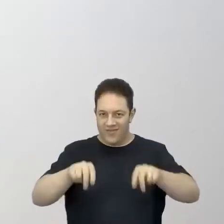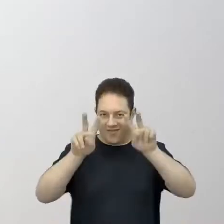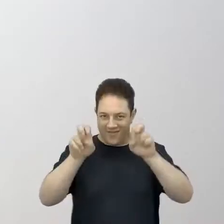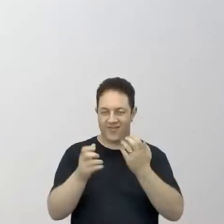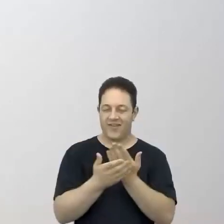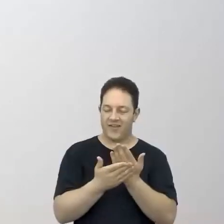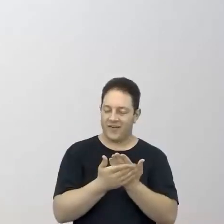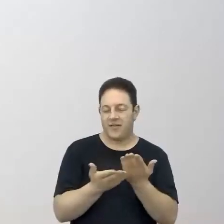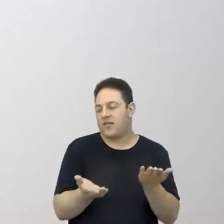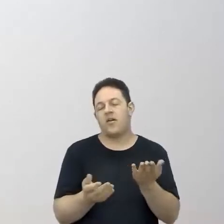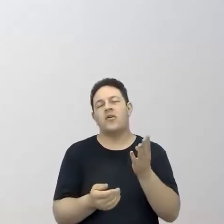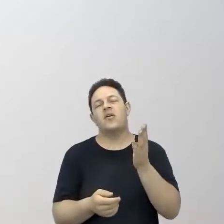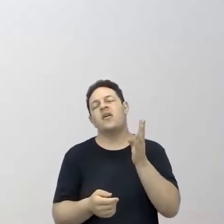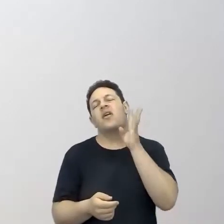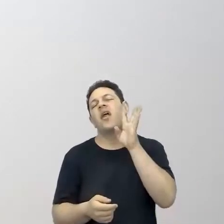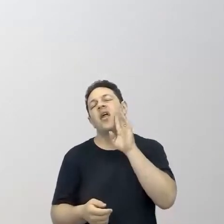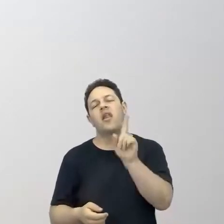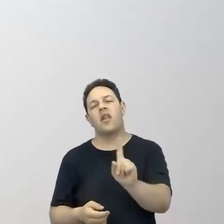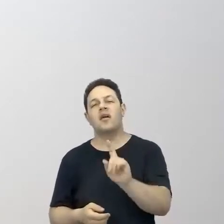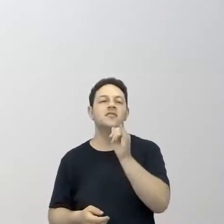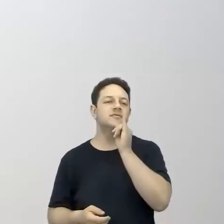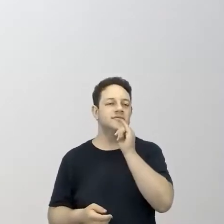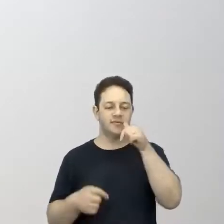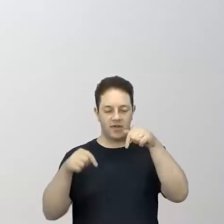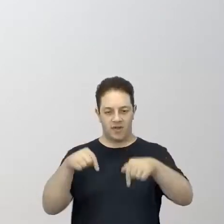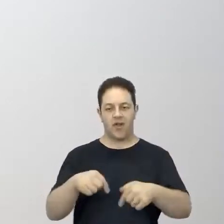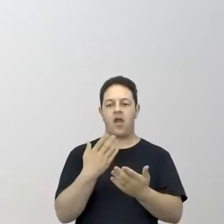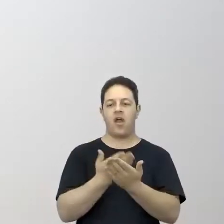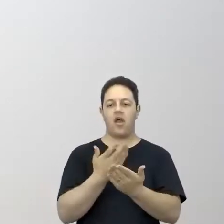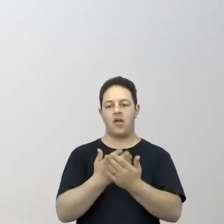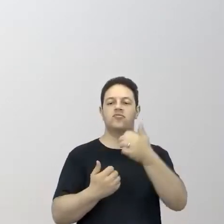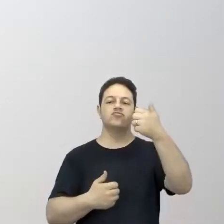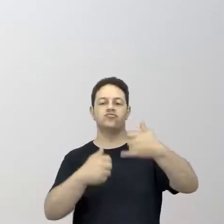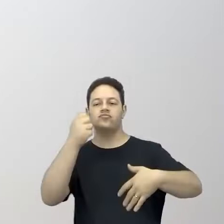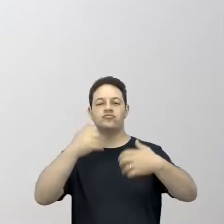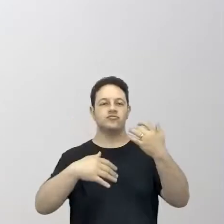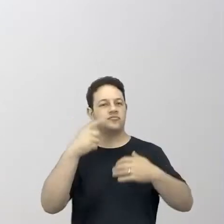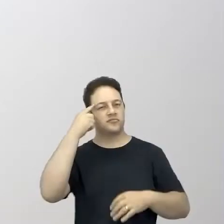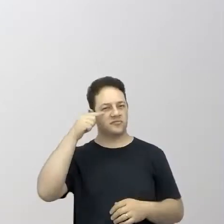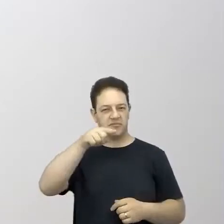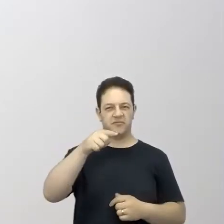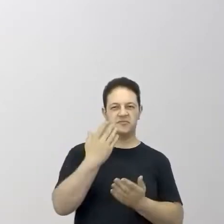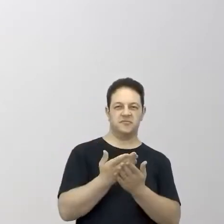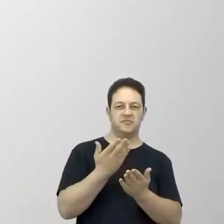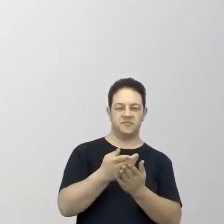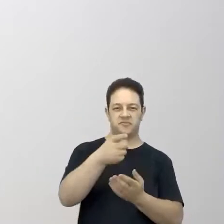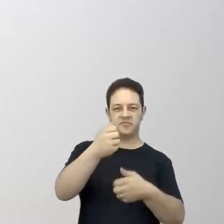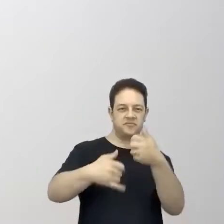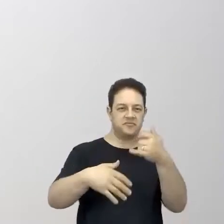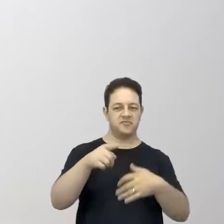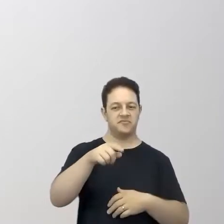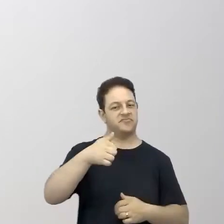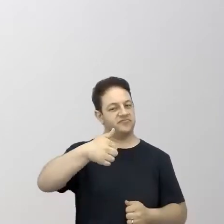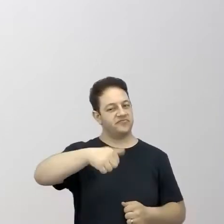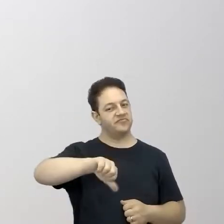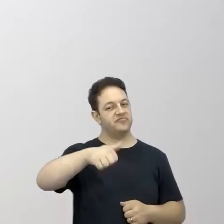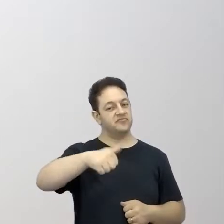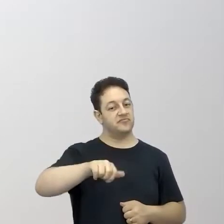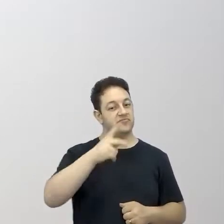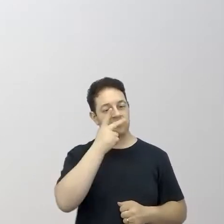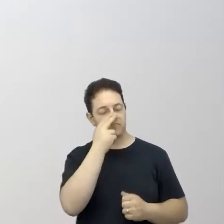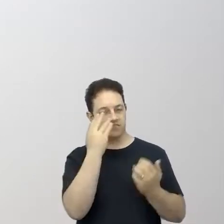então não seria legal que essa aula fosse avaliada de uma forma